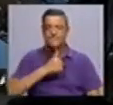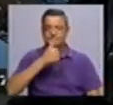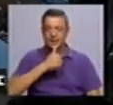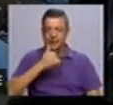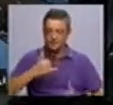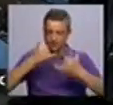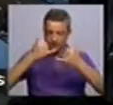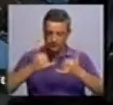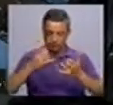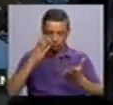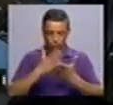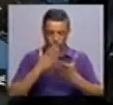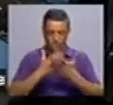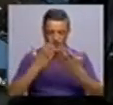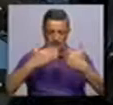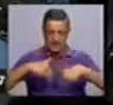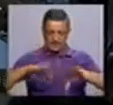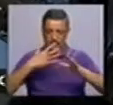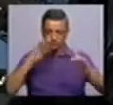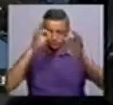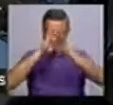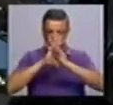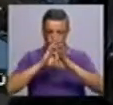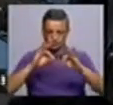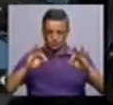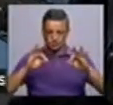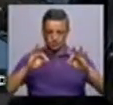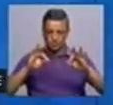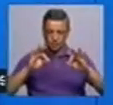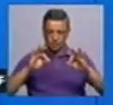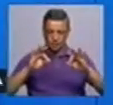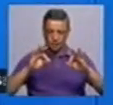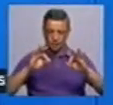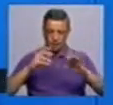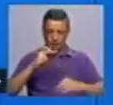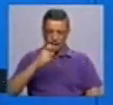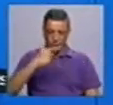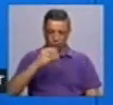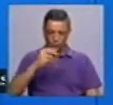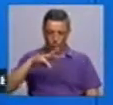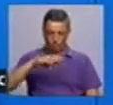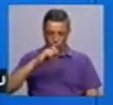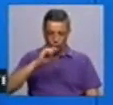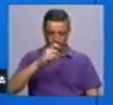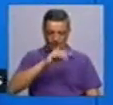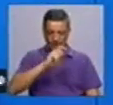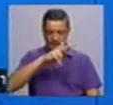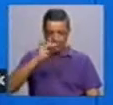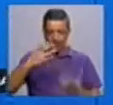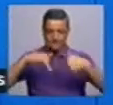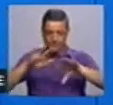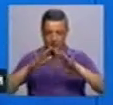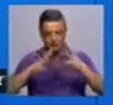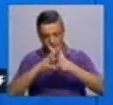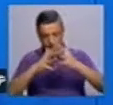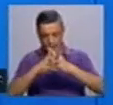efeito, apenas e tão só, mas não menos espetacular, do efeito da nossa atmosfera, que filtra no fundo